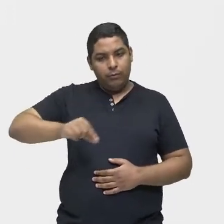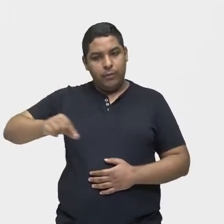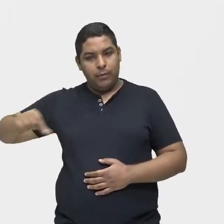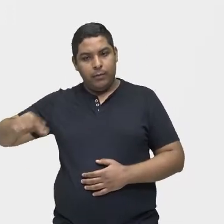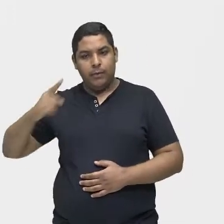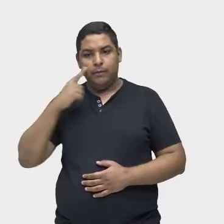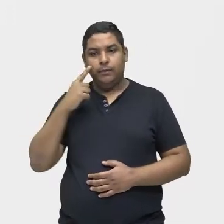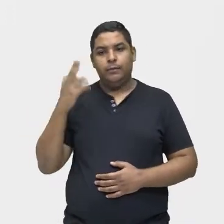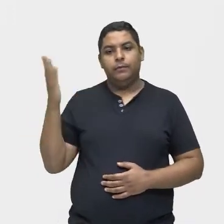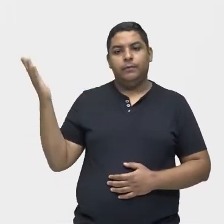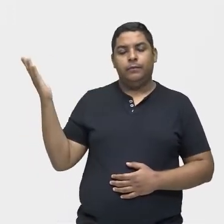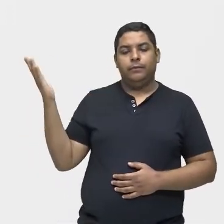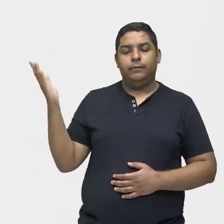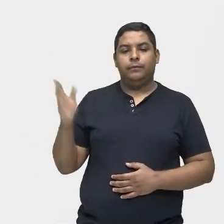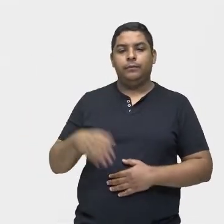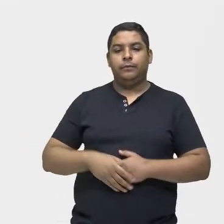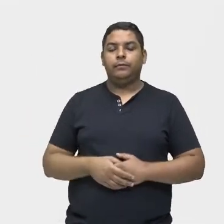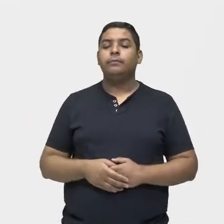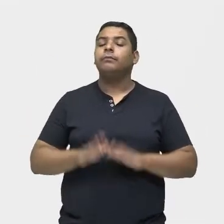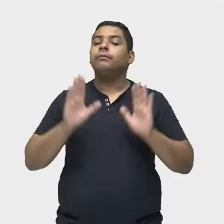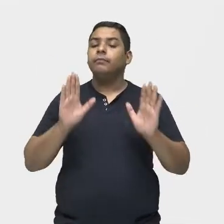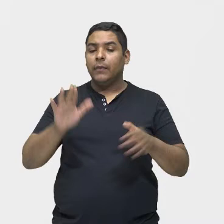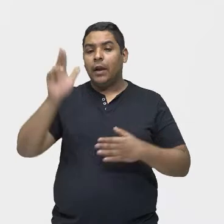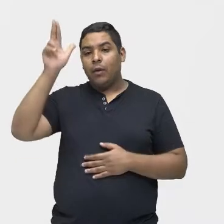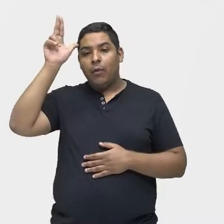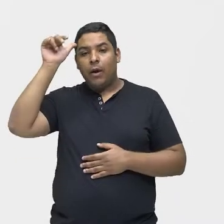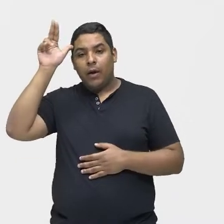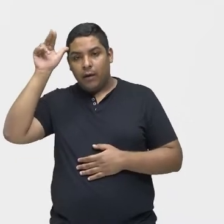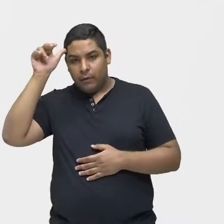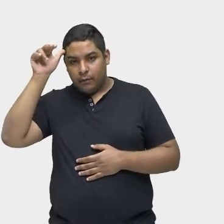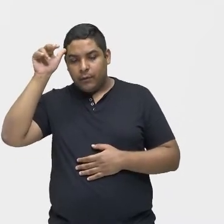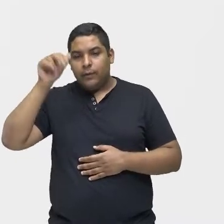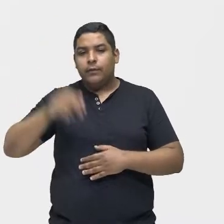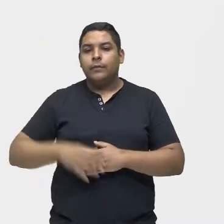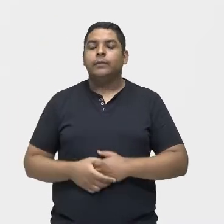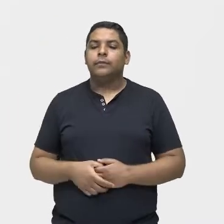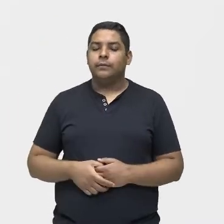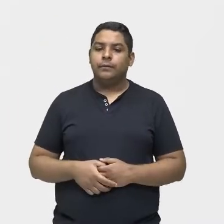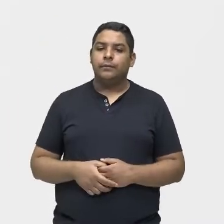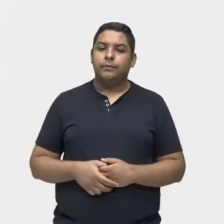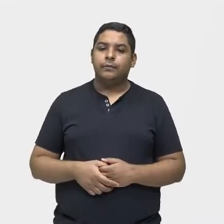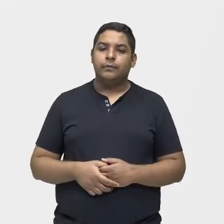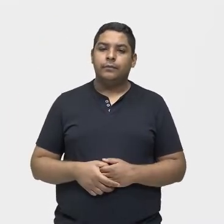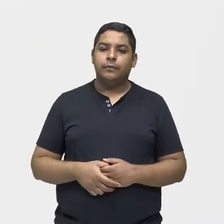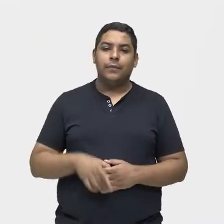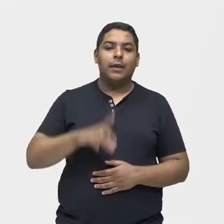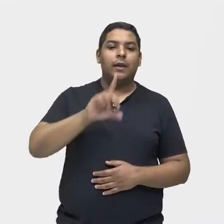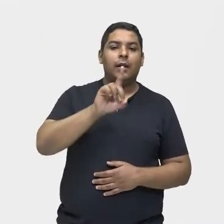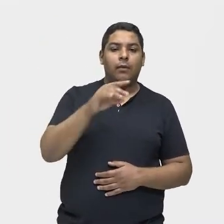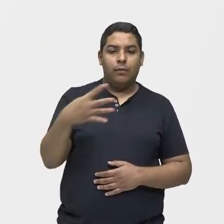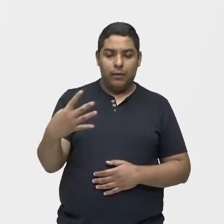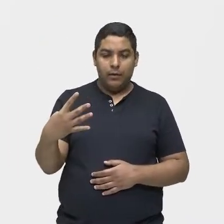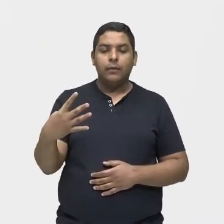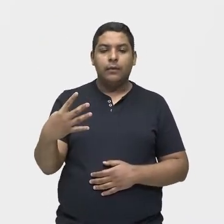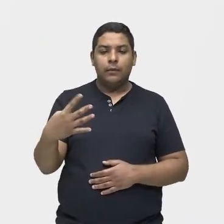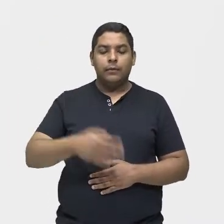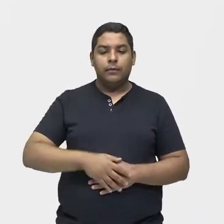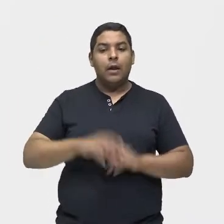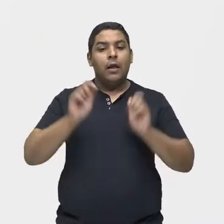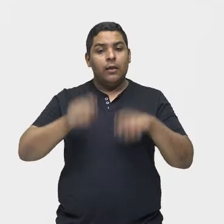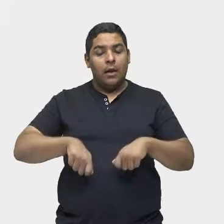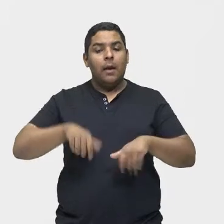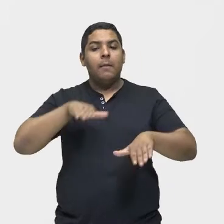horizontal. Já o cavalo, ali na casa D4, ele pode se